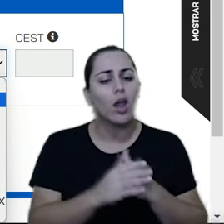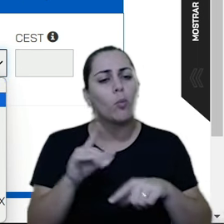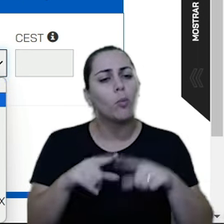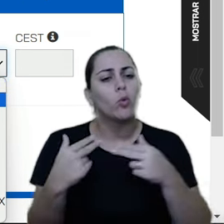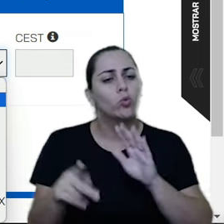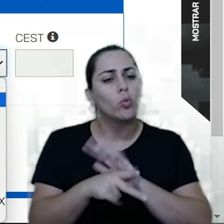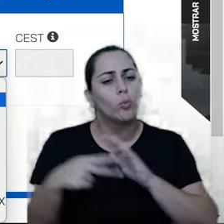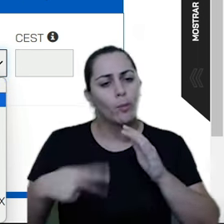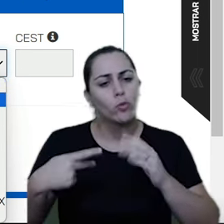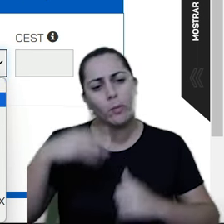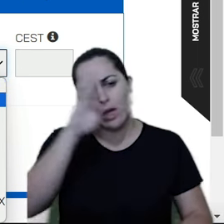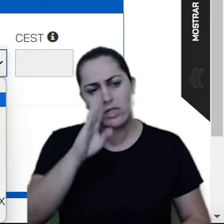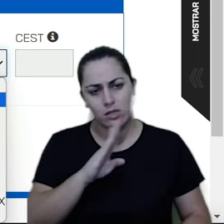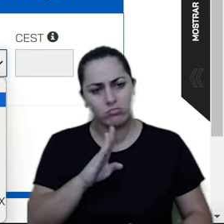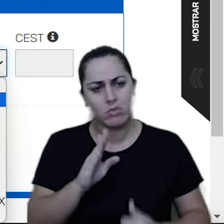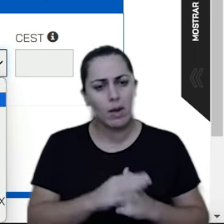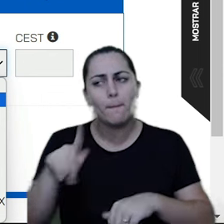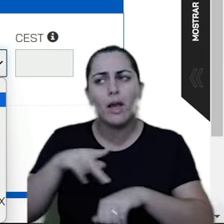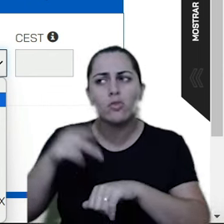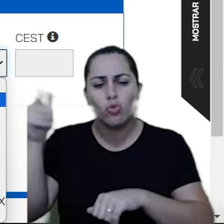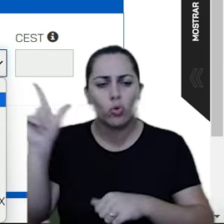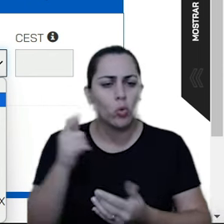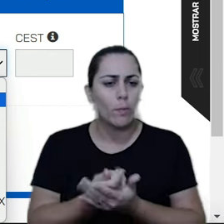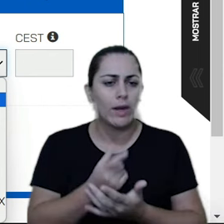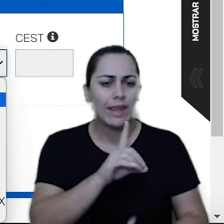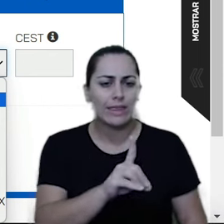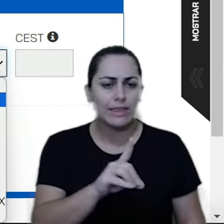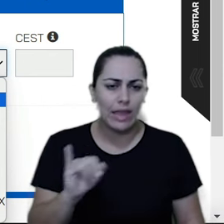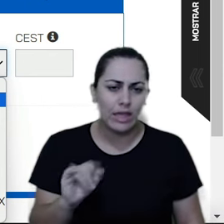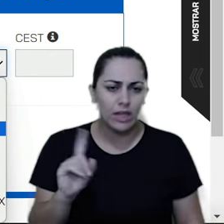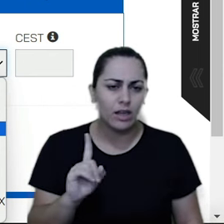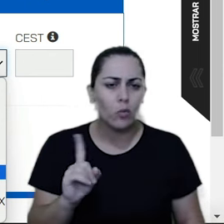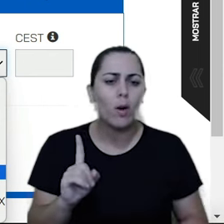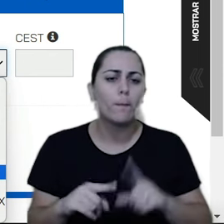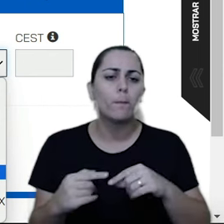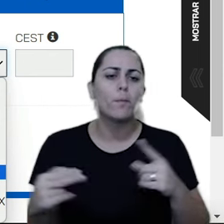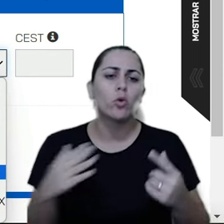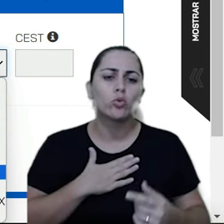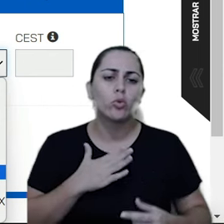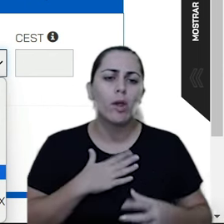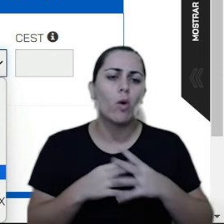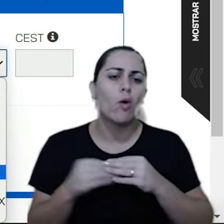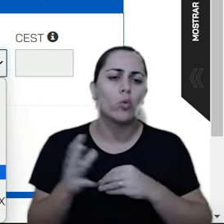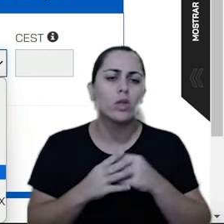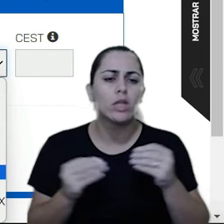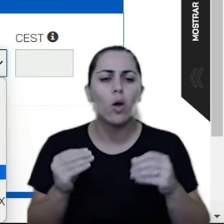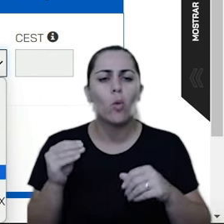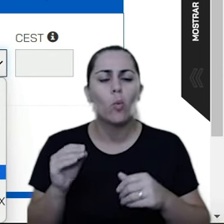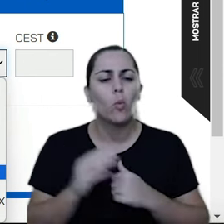aqui dentro do Brasil eu não mandei trazer de nada eu não fiz uma di os cara fal Ah mas meu produto ele é um algodão